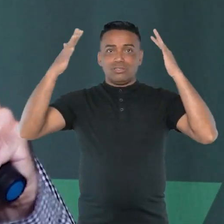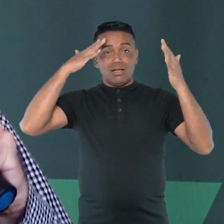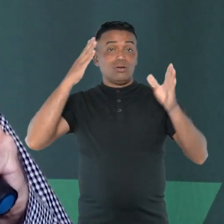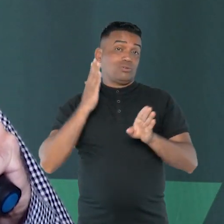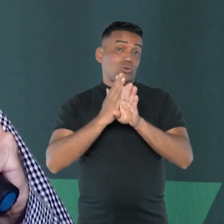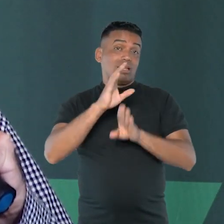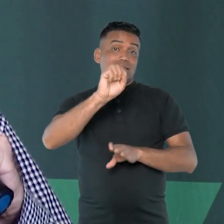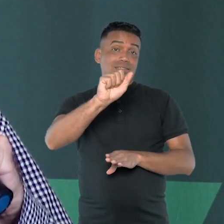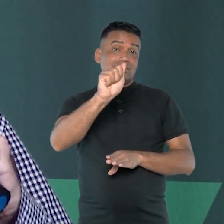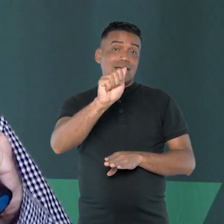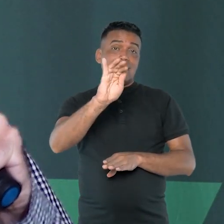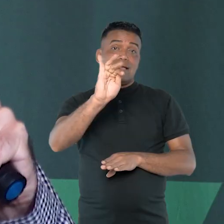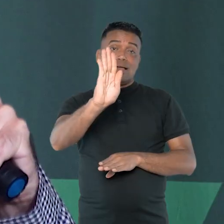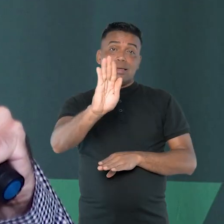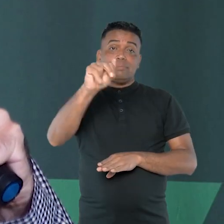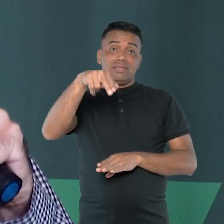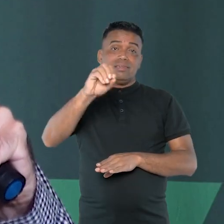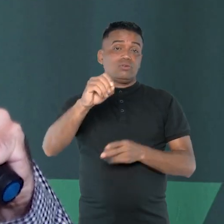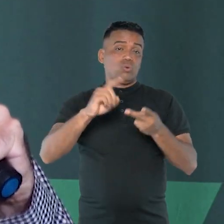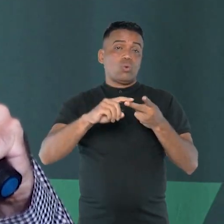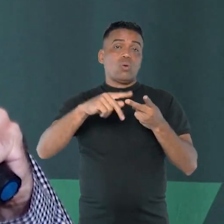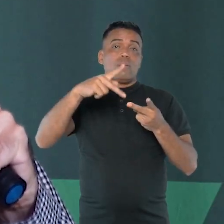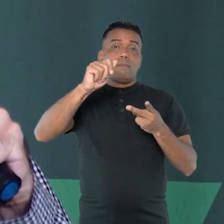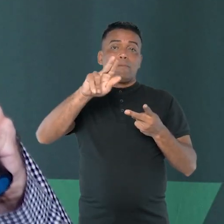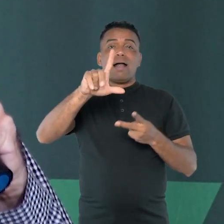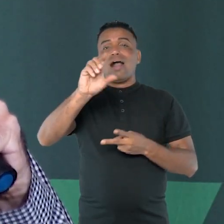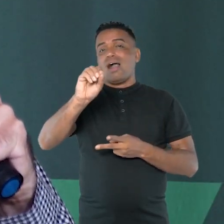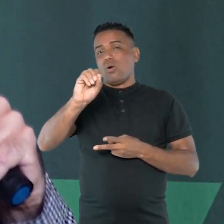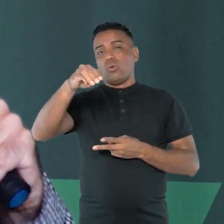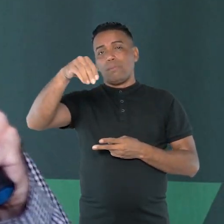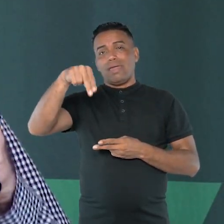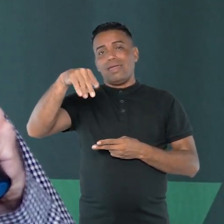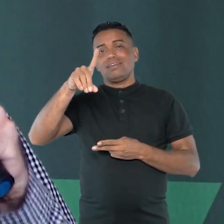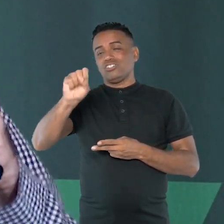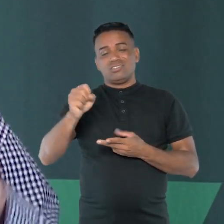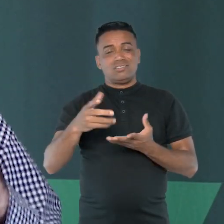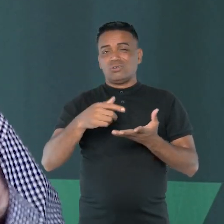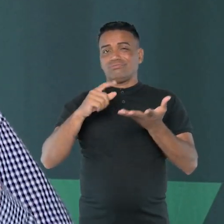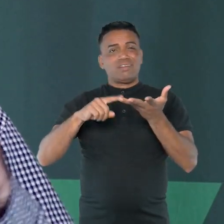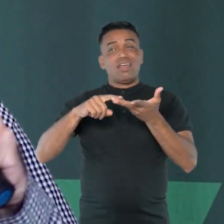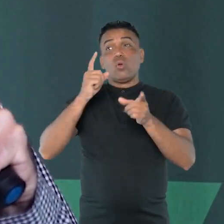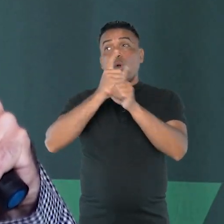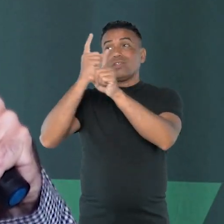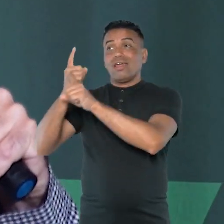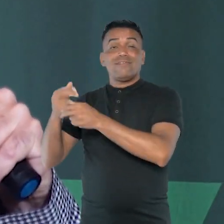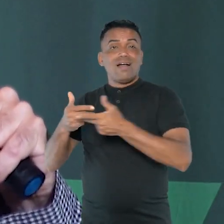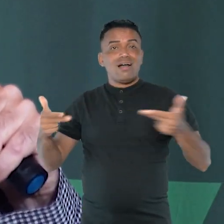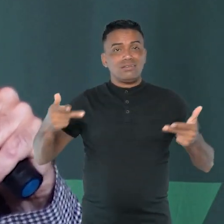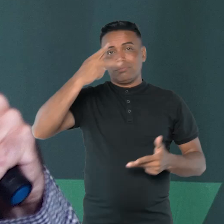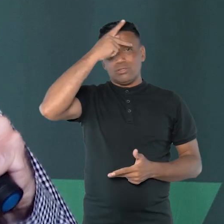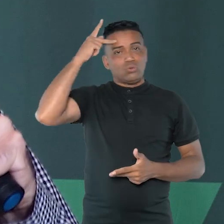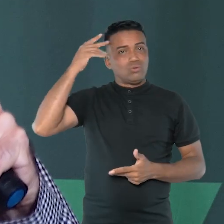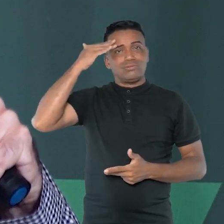Sabino, nem o Paulo Mendes Campos mais, mas encontrei Carlos Herculano Lopes, encontrei Jacques Fuchs, encontrei tantos e